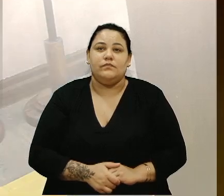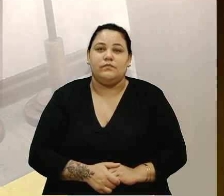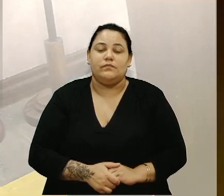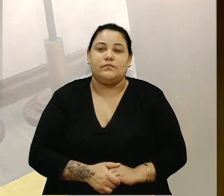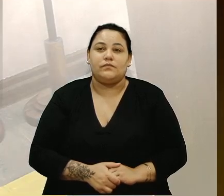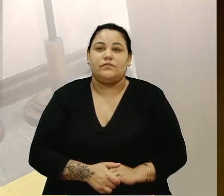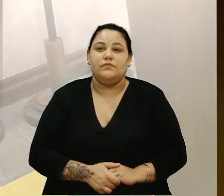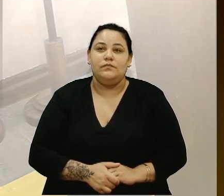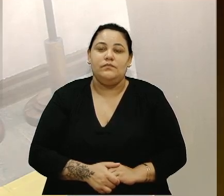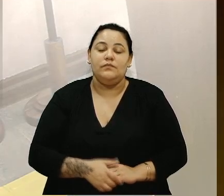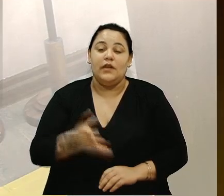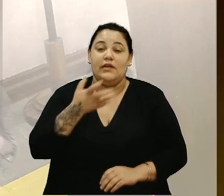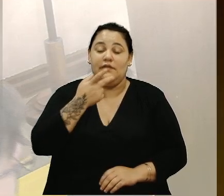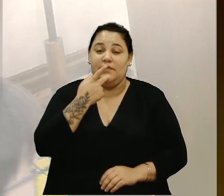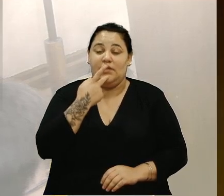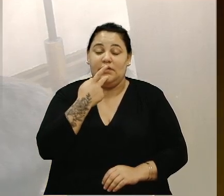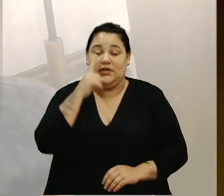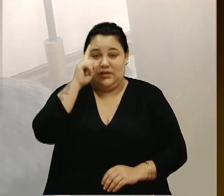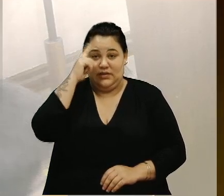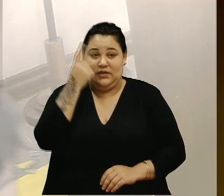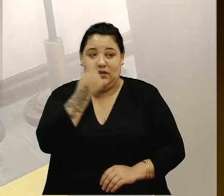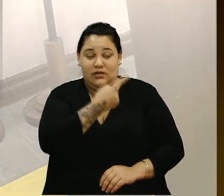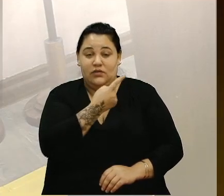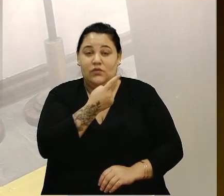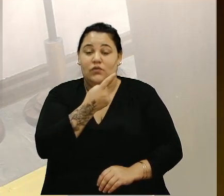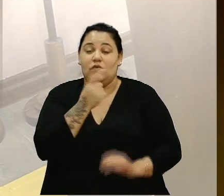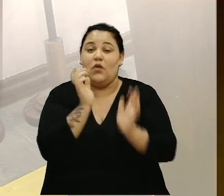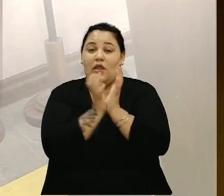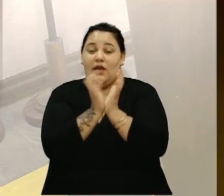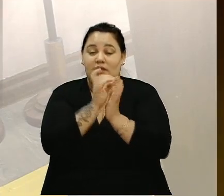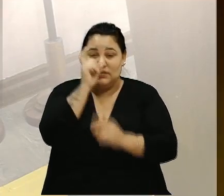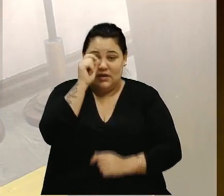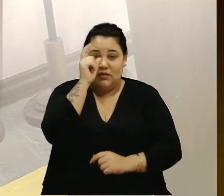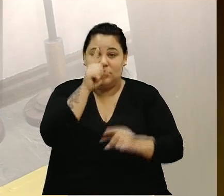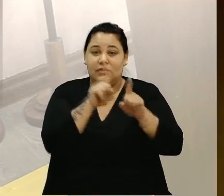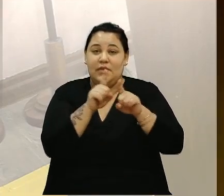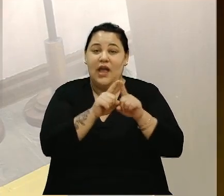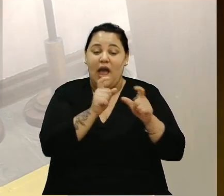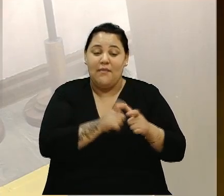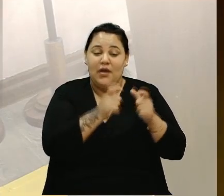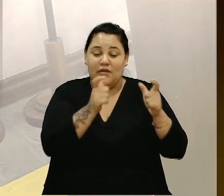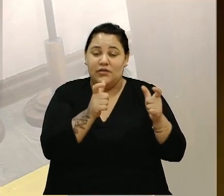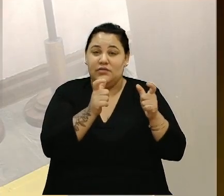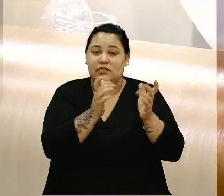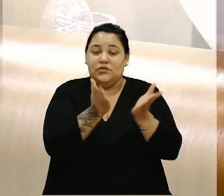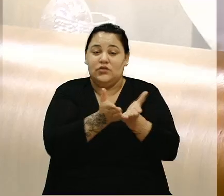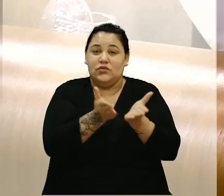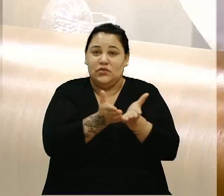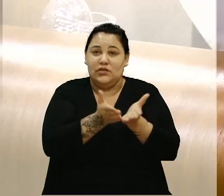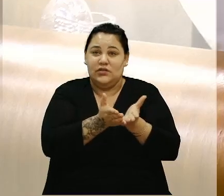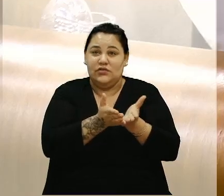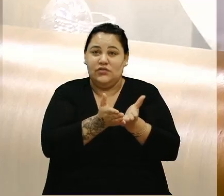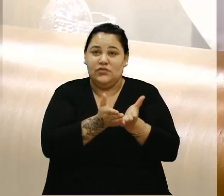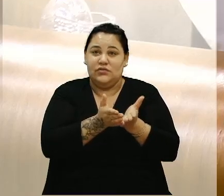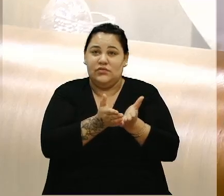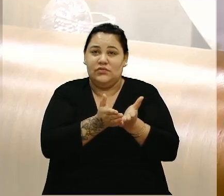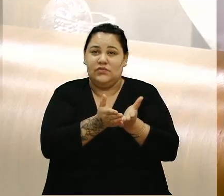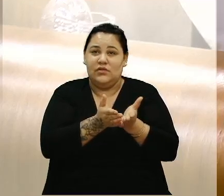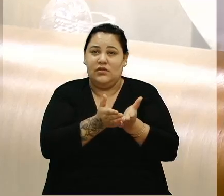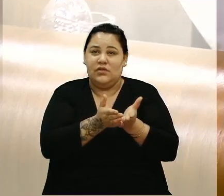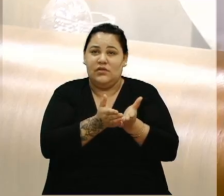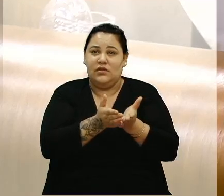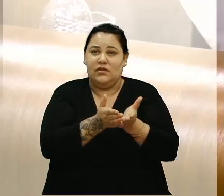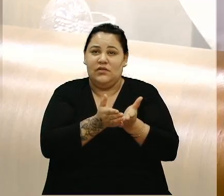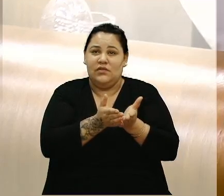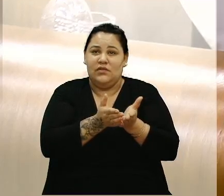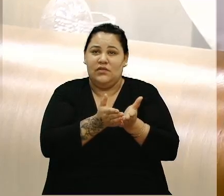a ideia do nobre colega Schalco de que a maioria dos estudantes da Universidade Federal vêm de cursinhos não é verdade.